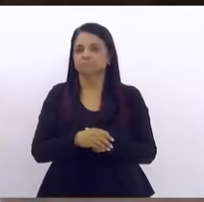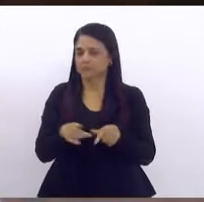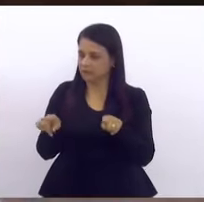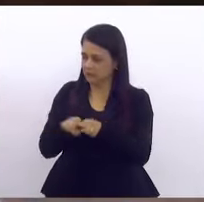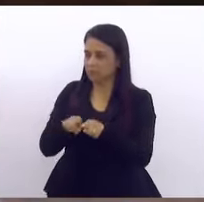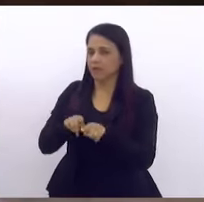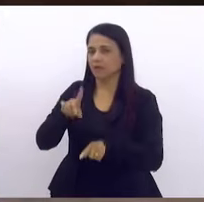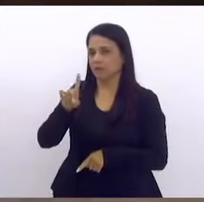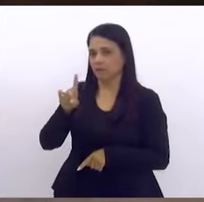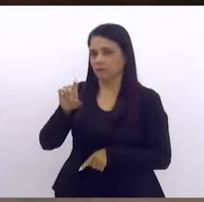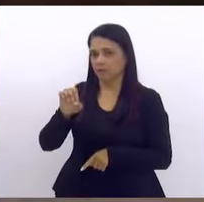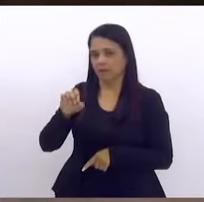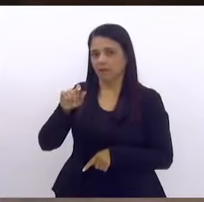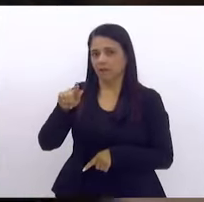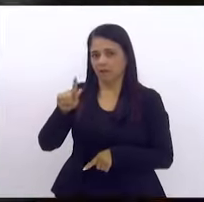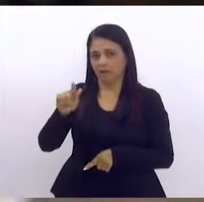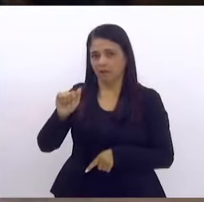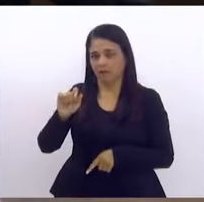senhor presidente.